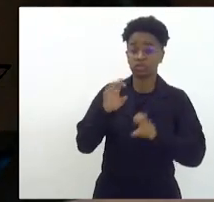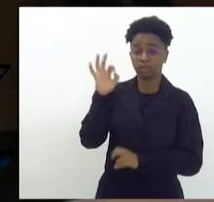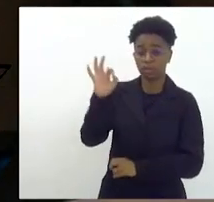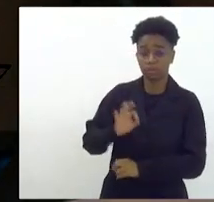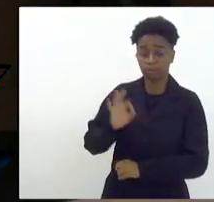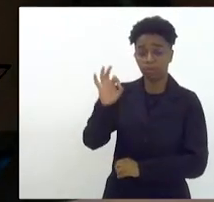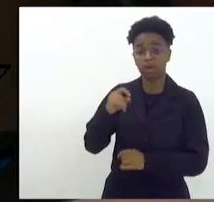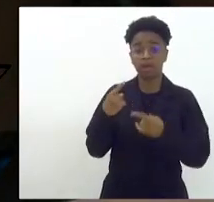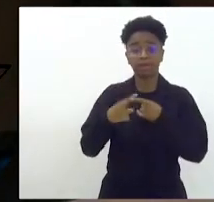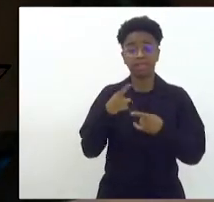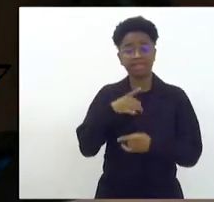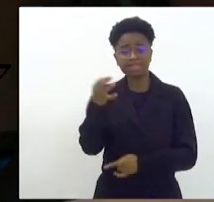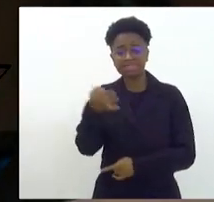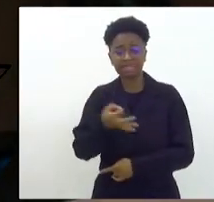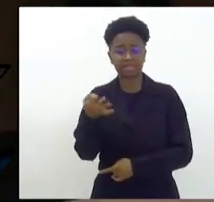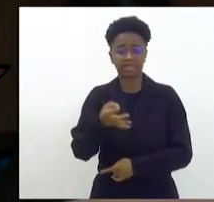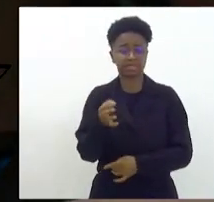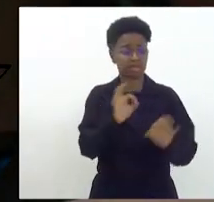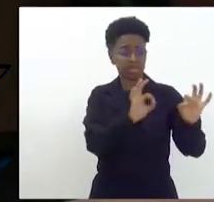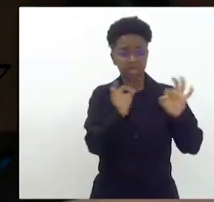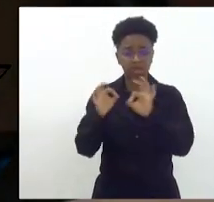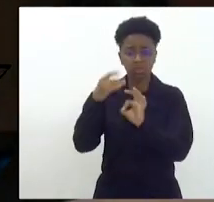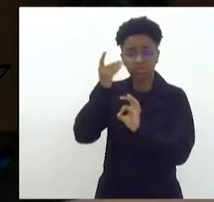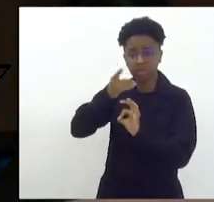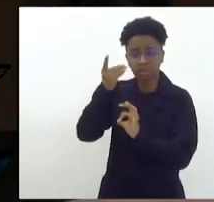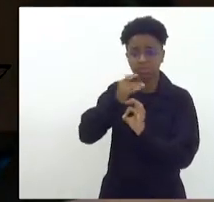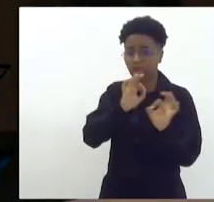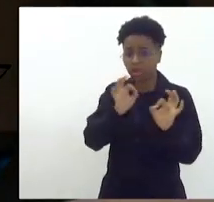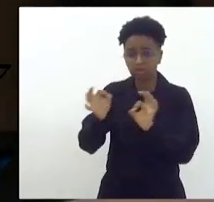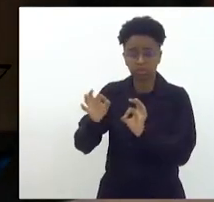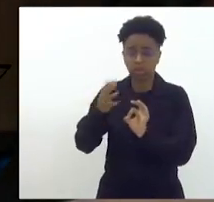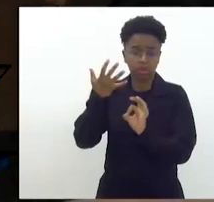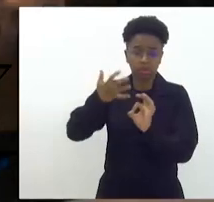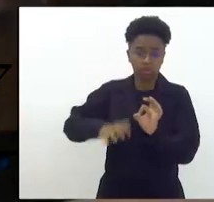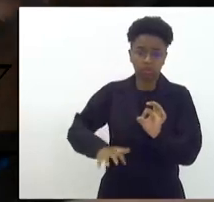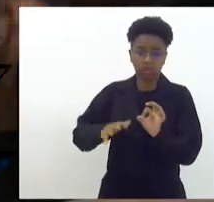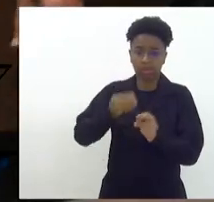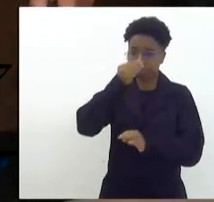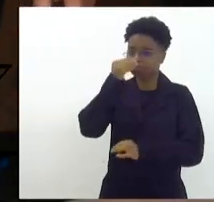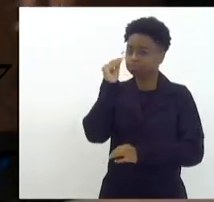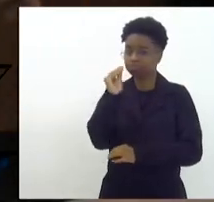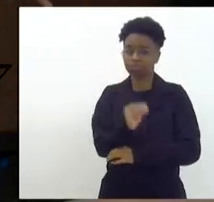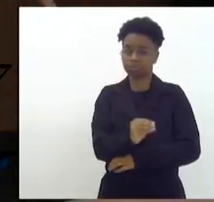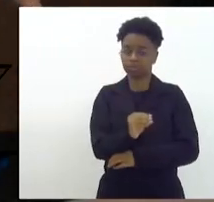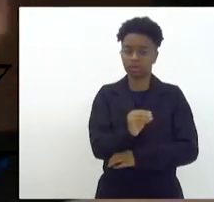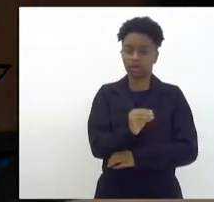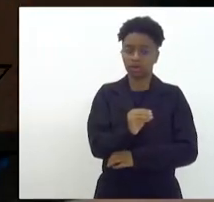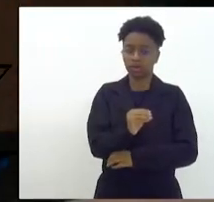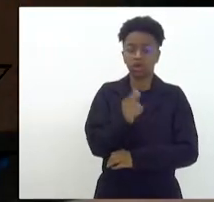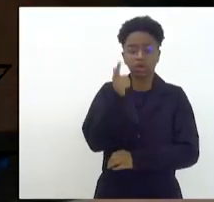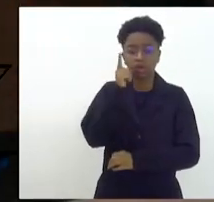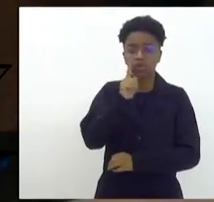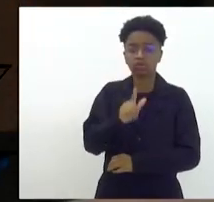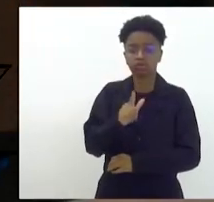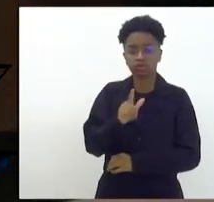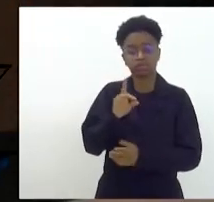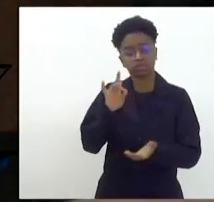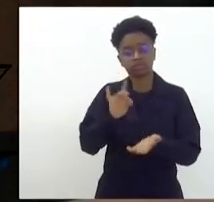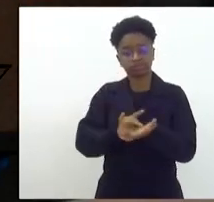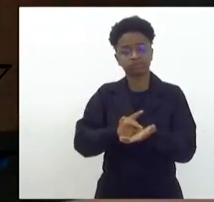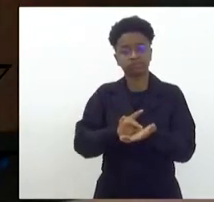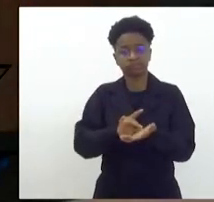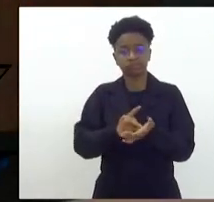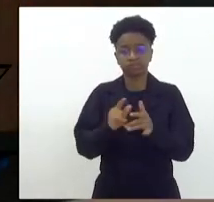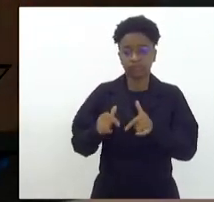porque eu tenho certeza nenhum Deputado a deputada vai querer abrir mão de garantir mais uma prerrogativa